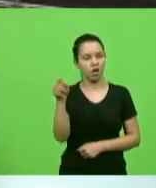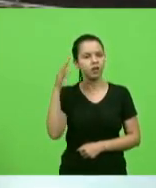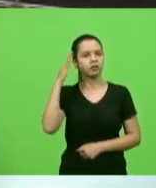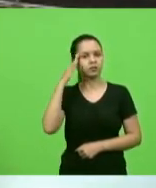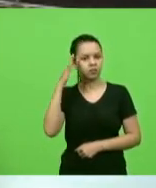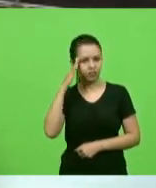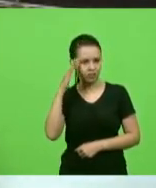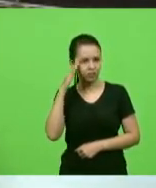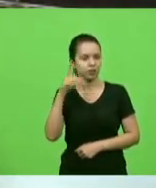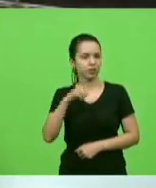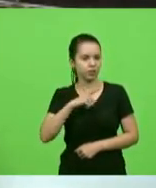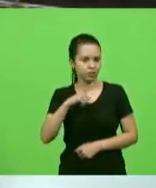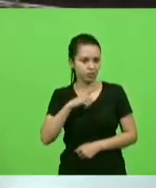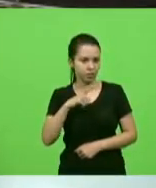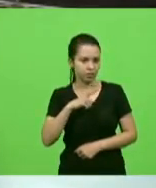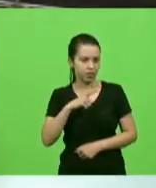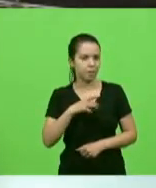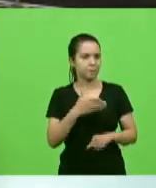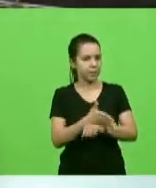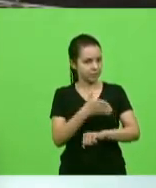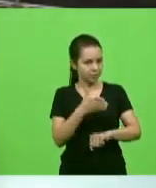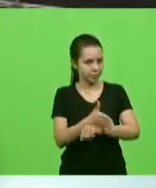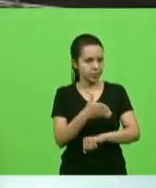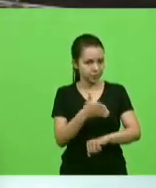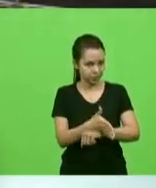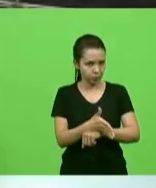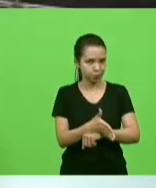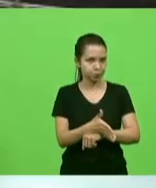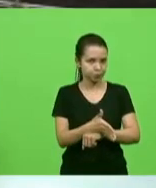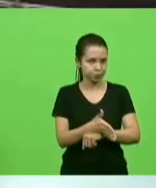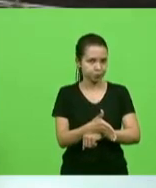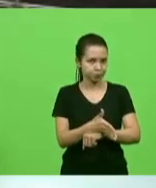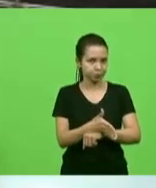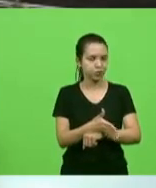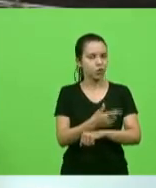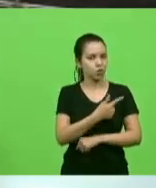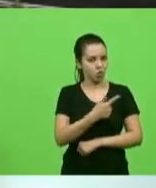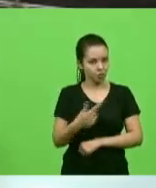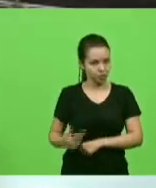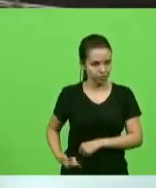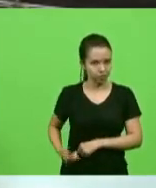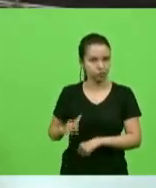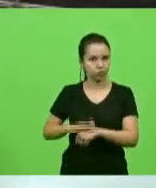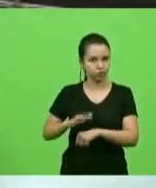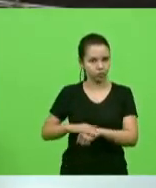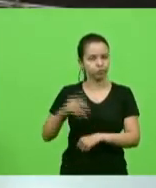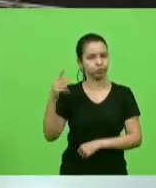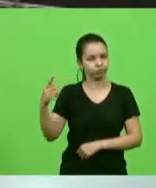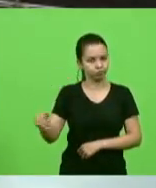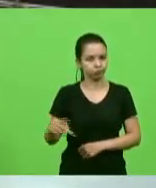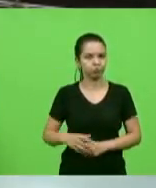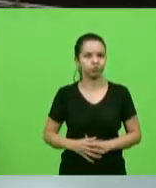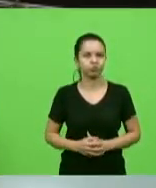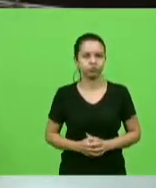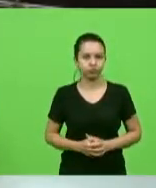entender que eu indícios da participação e do governador em